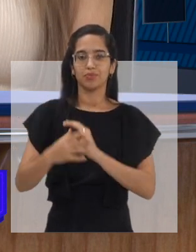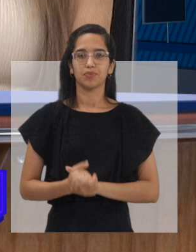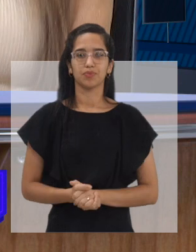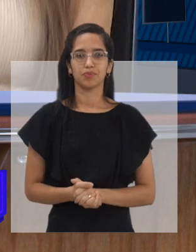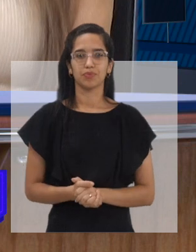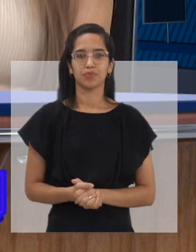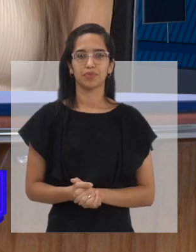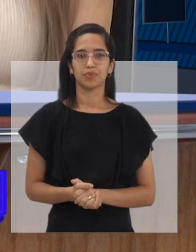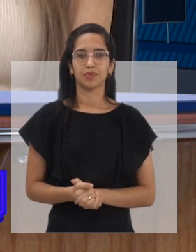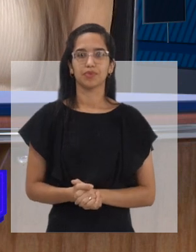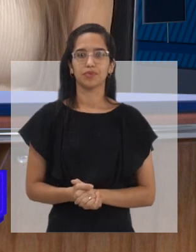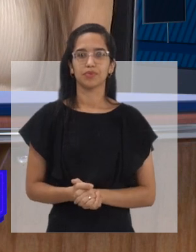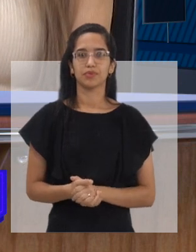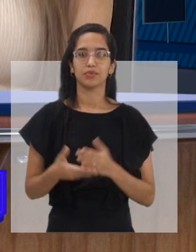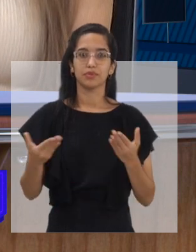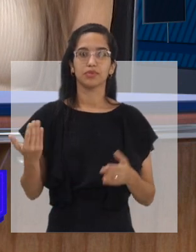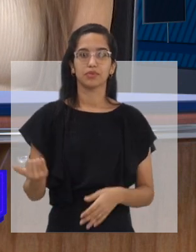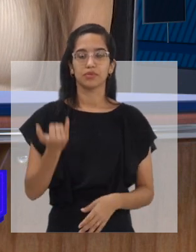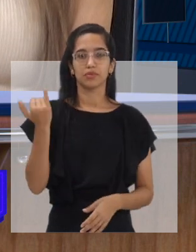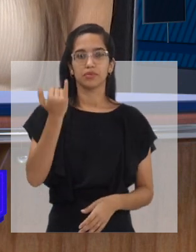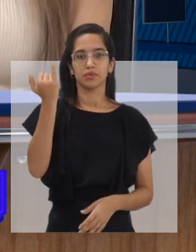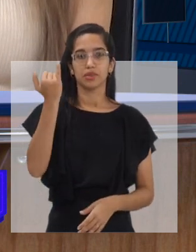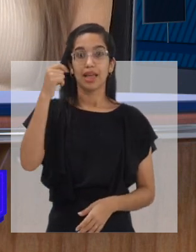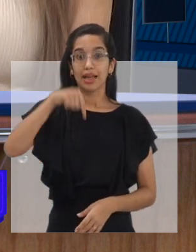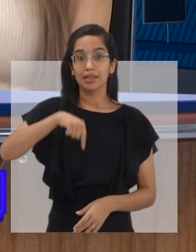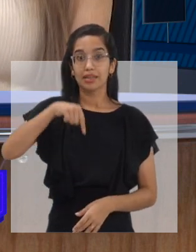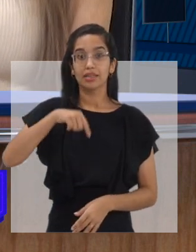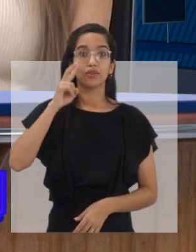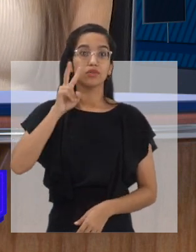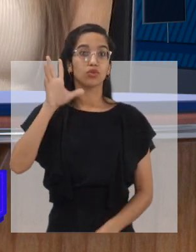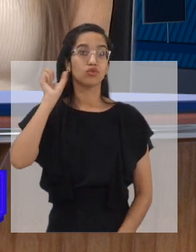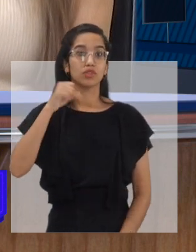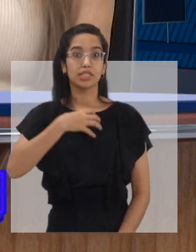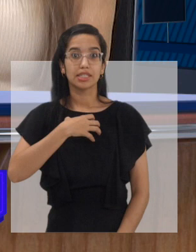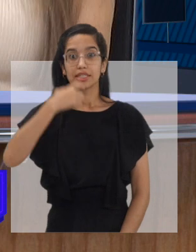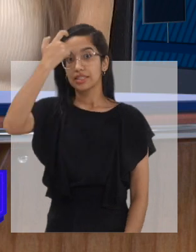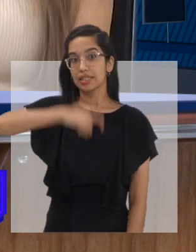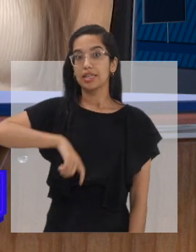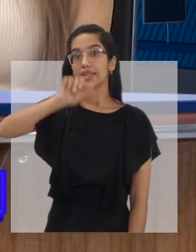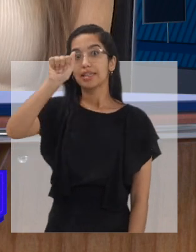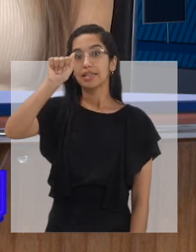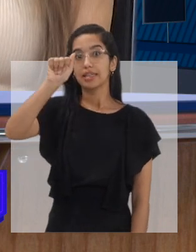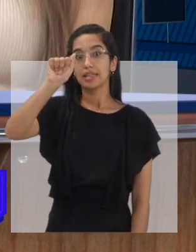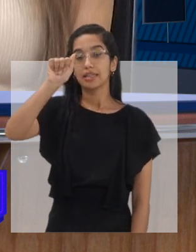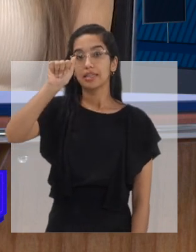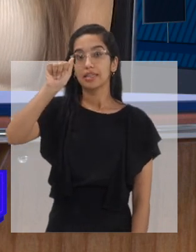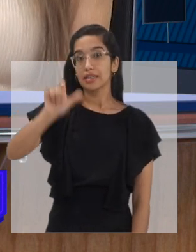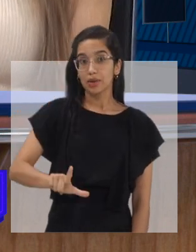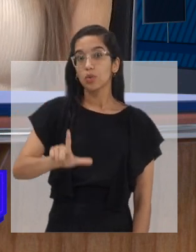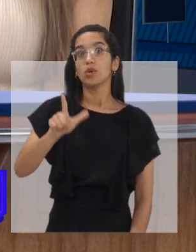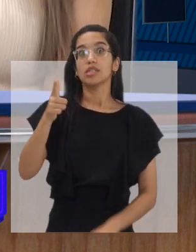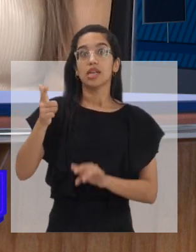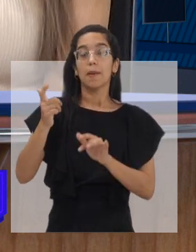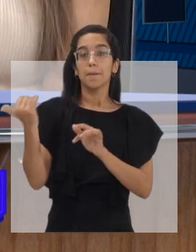Então, faz-se necessário. Por exemplo, o nosso trabalho aqui no Ver, Ouvir, Sentir, com a Aninha ali, fazendo papel de intérprete de